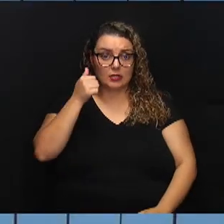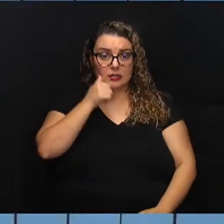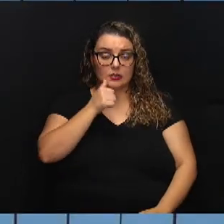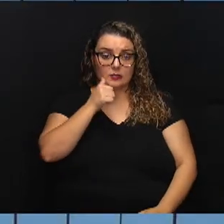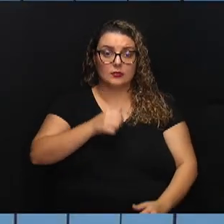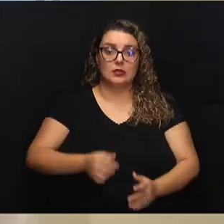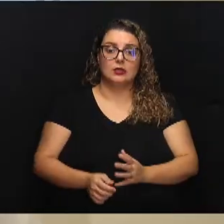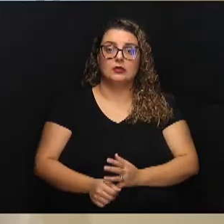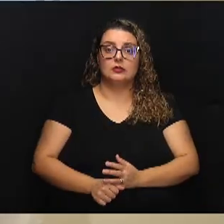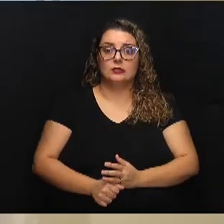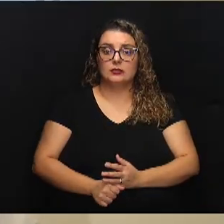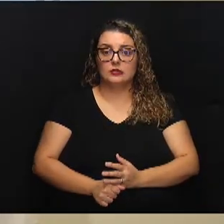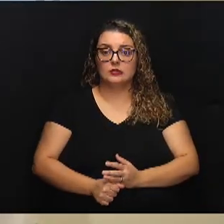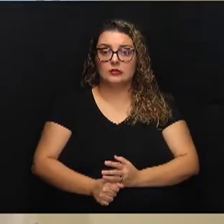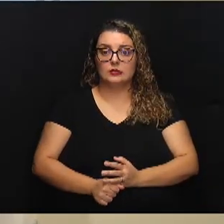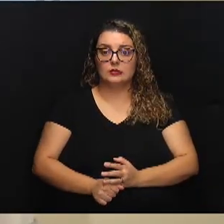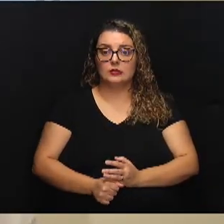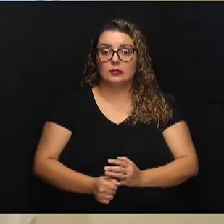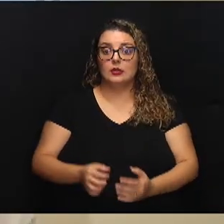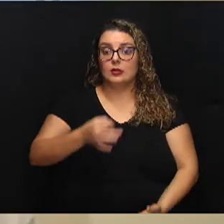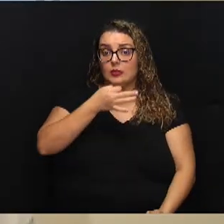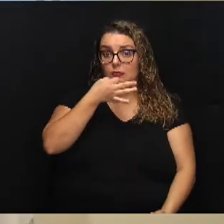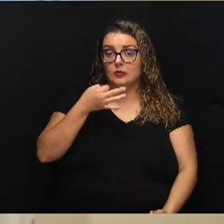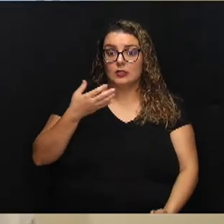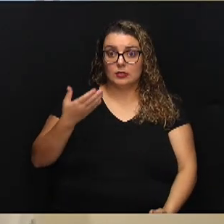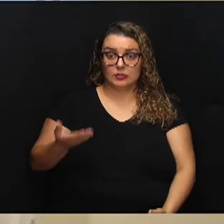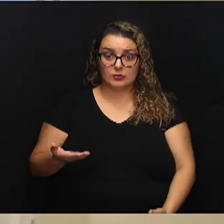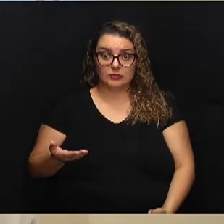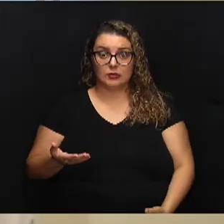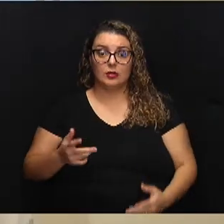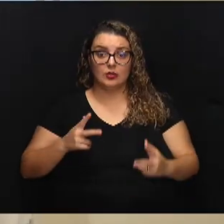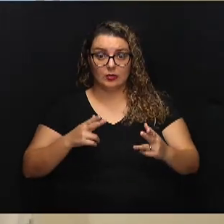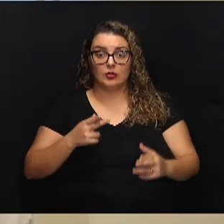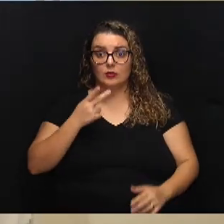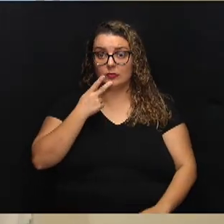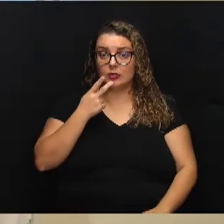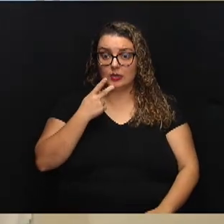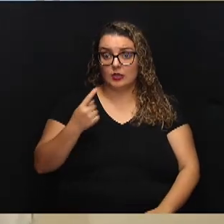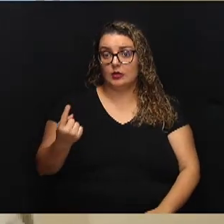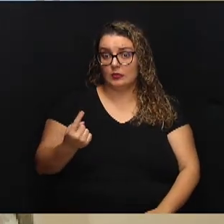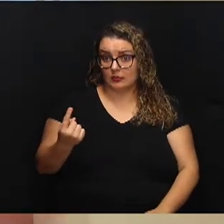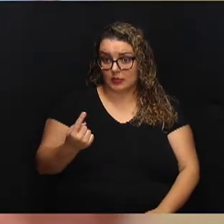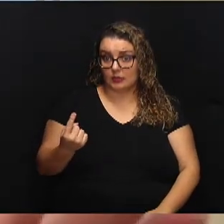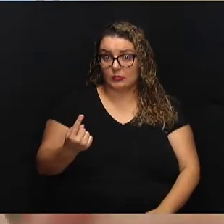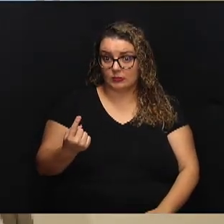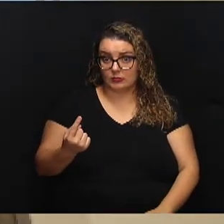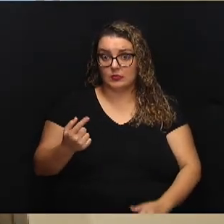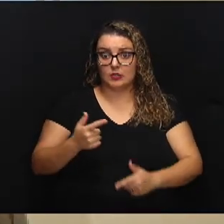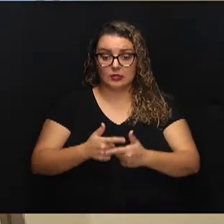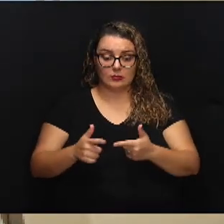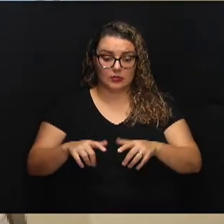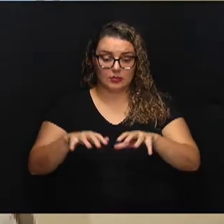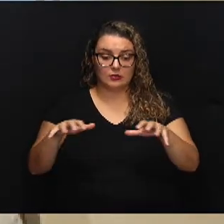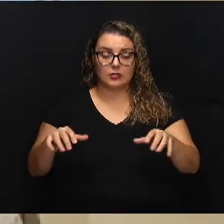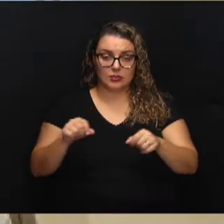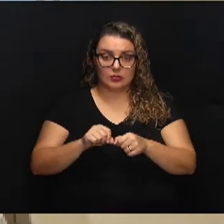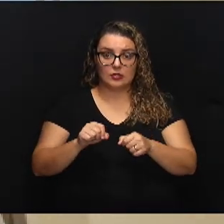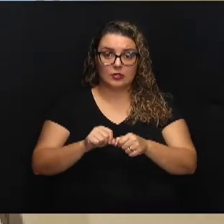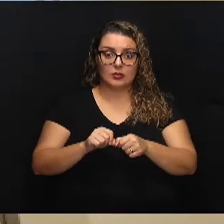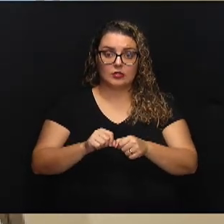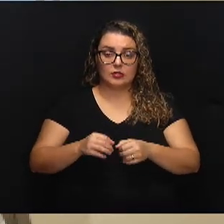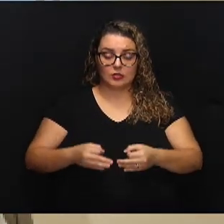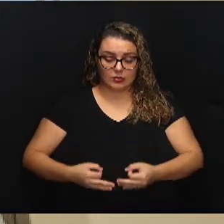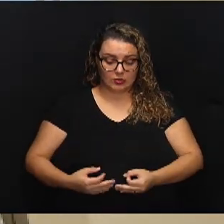mulheres. Perfeito. Então, como a gente comentou, a primeira divisão que a gente faz dos tumores de